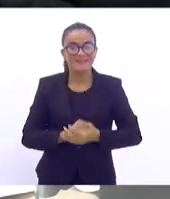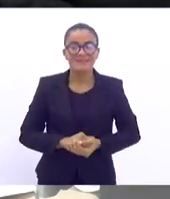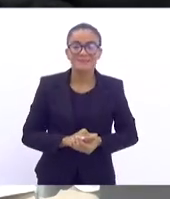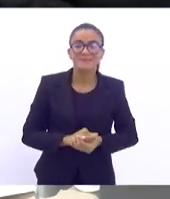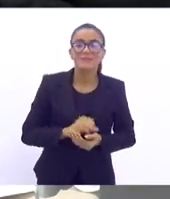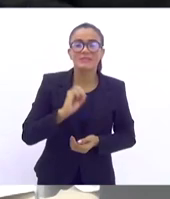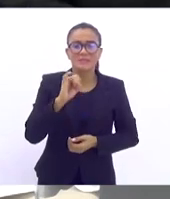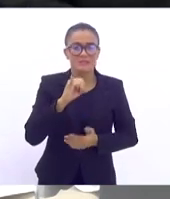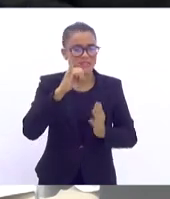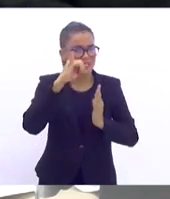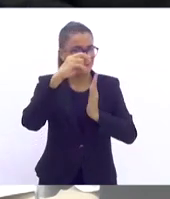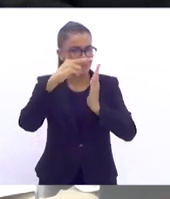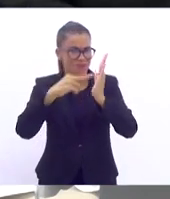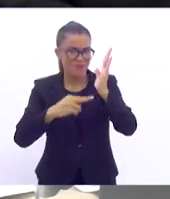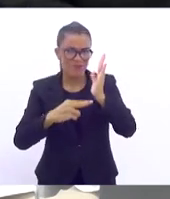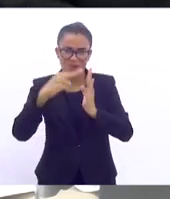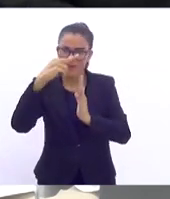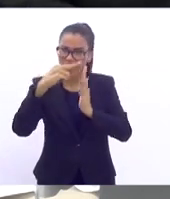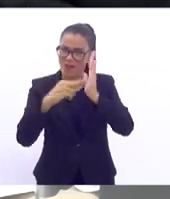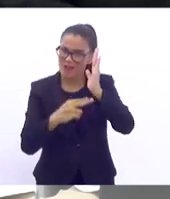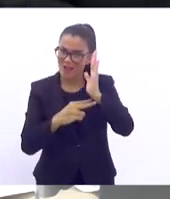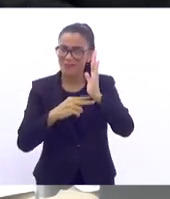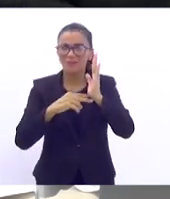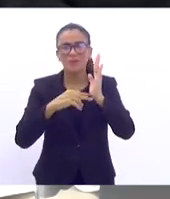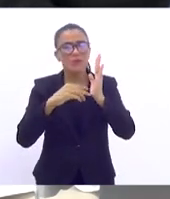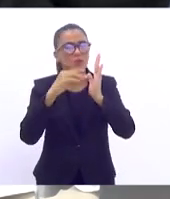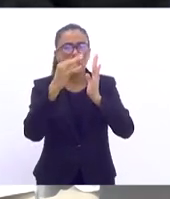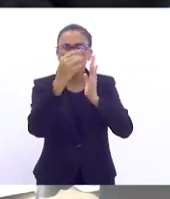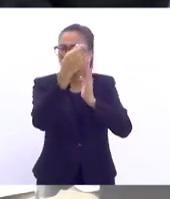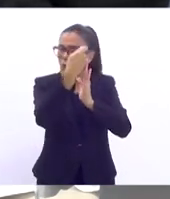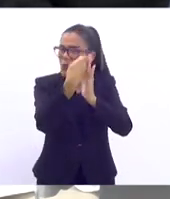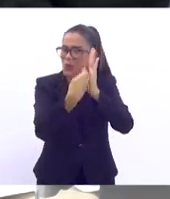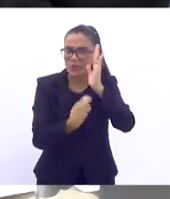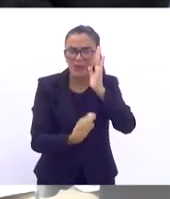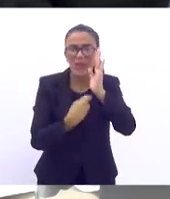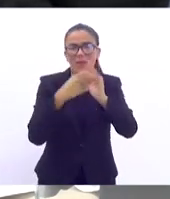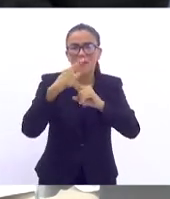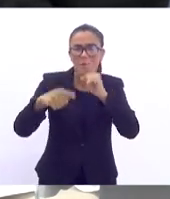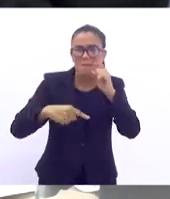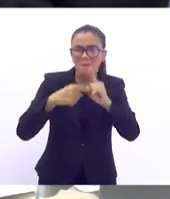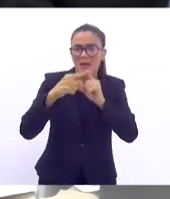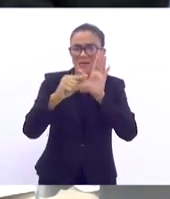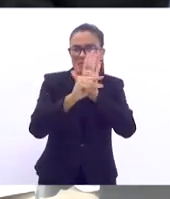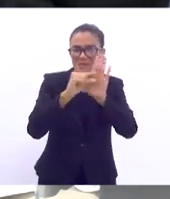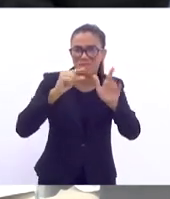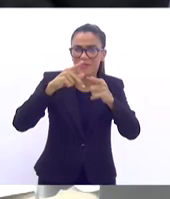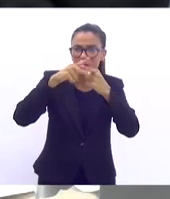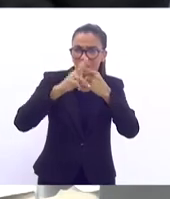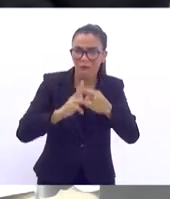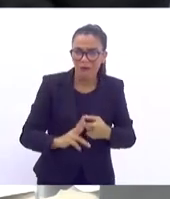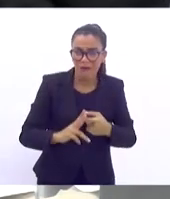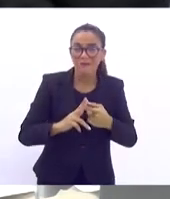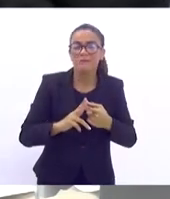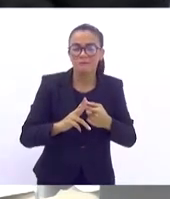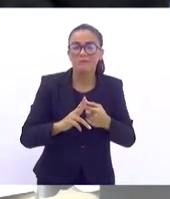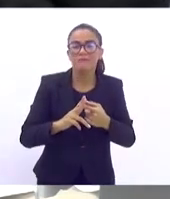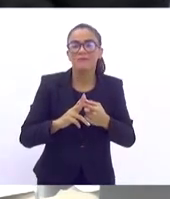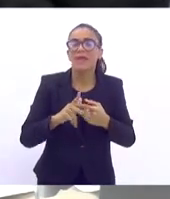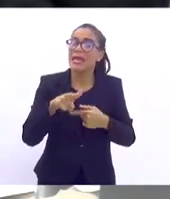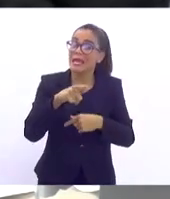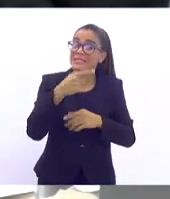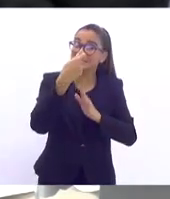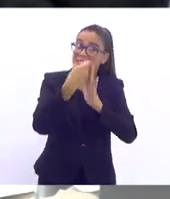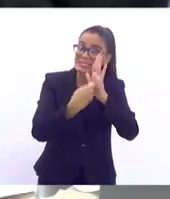e se você for olhar todas as argumentações e as emendas que eu olhei atentamente do deputado valdeck ele vai nessa